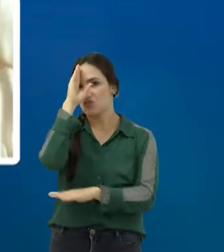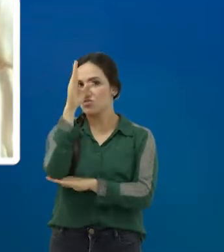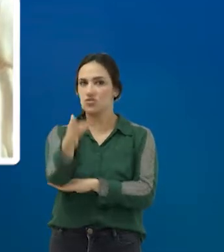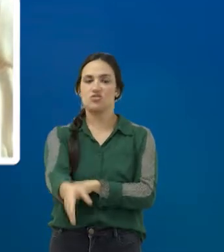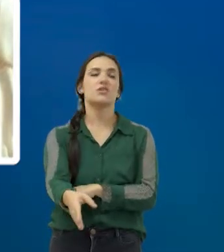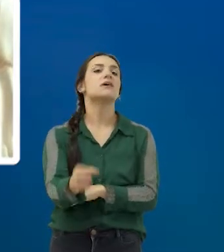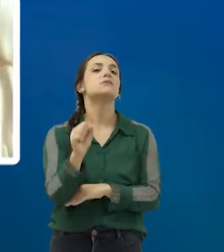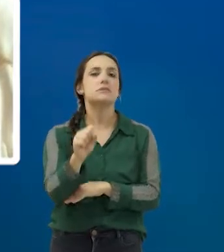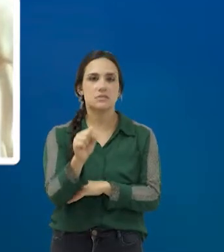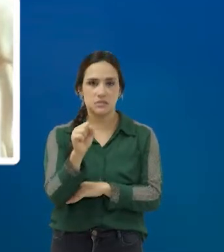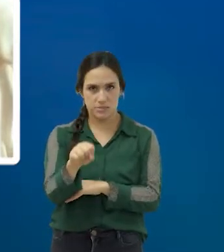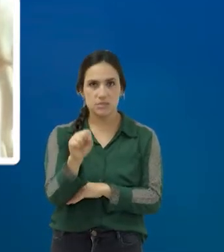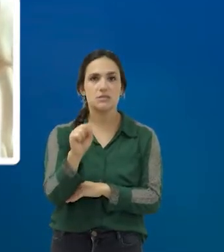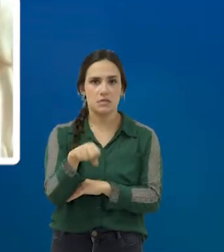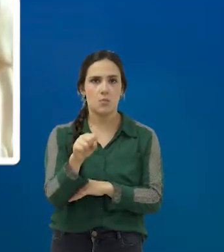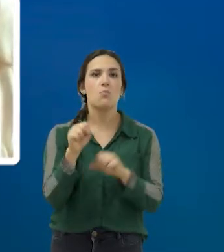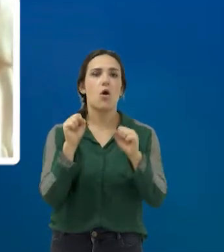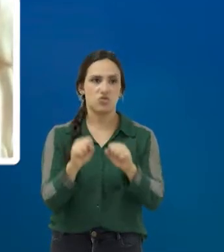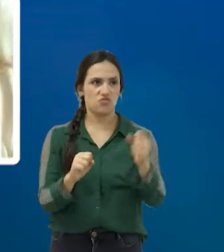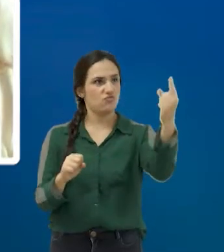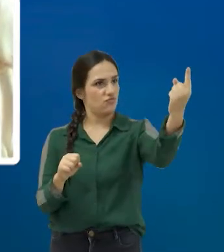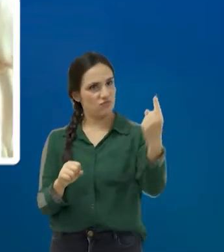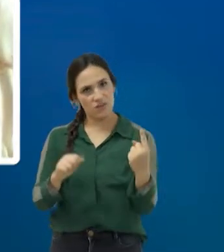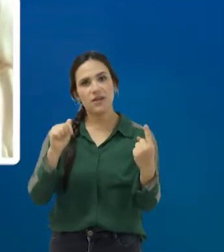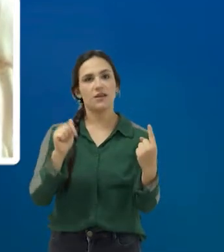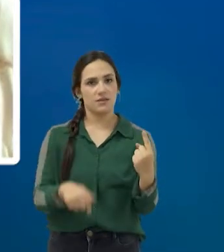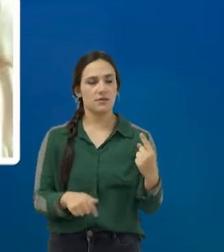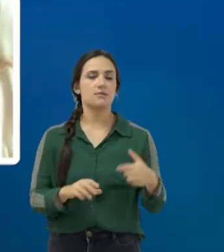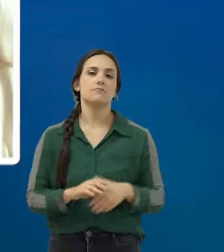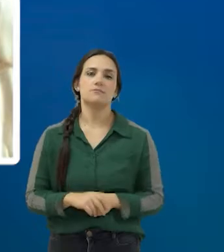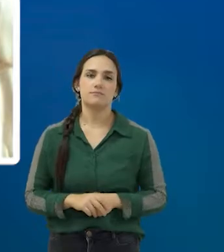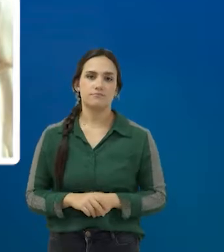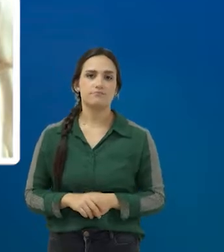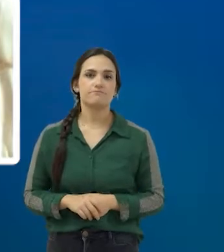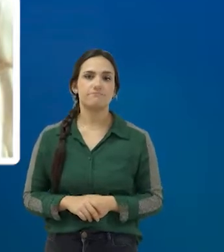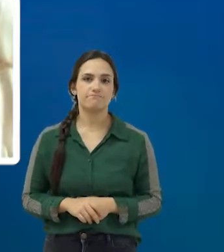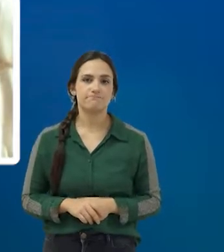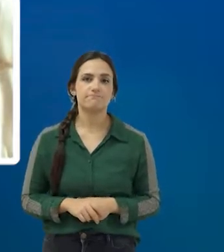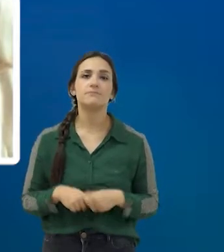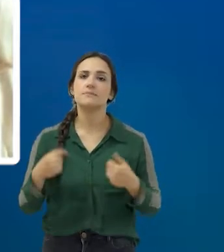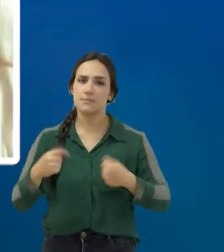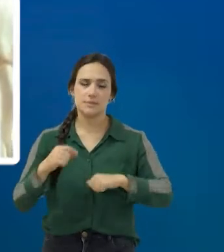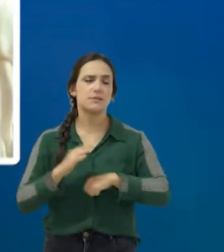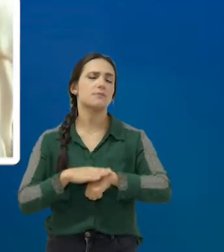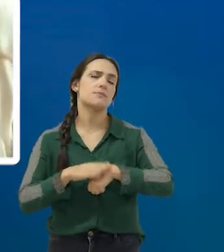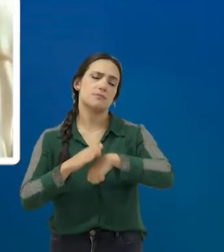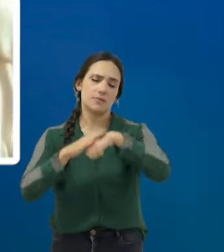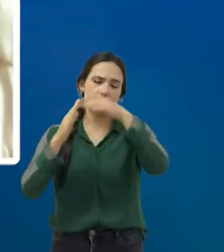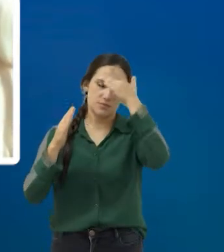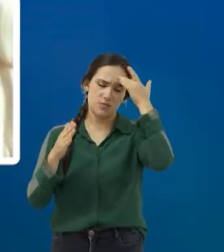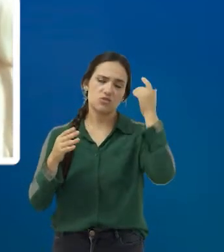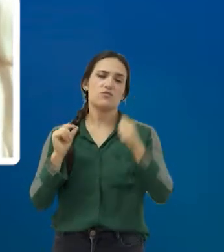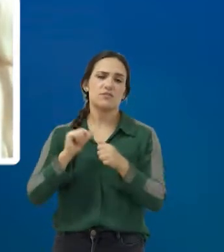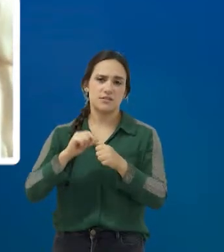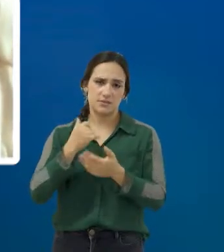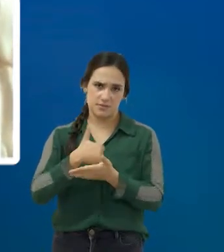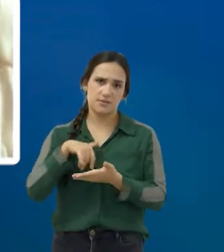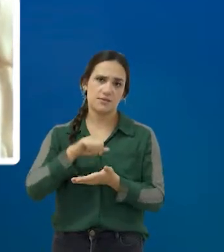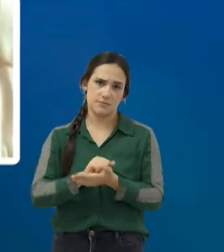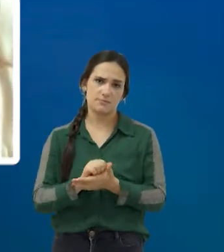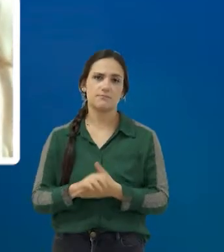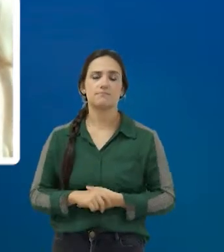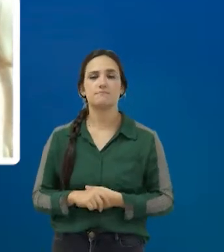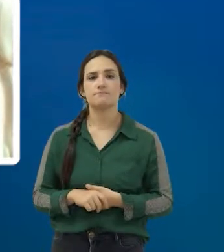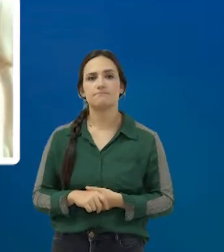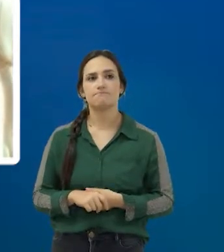coleta fora da nossa unidade do Hemocentro também, para a gente aumentar esse número de pessoas